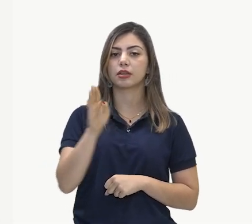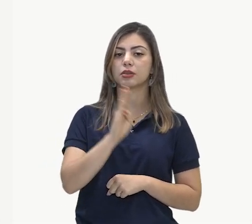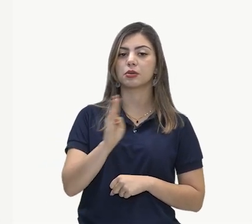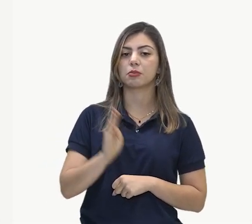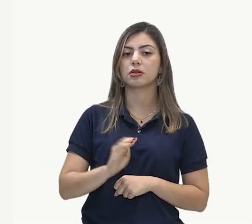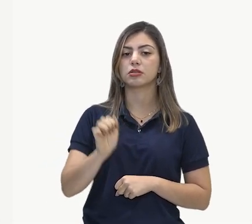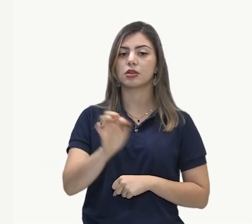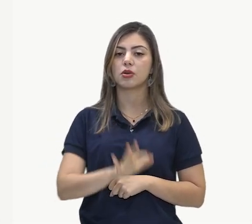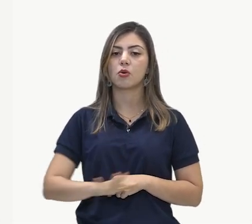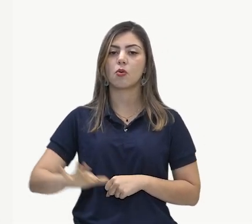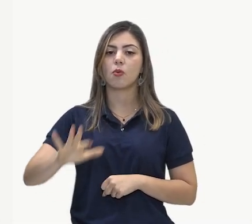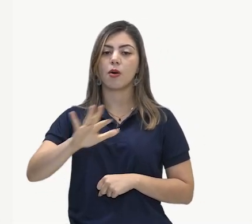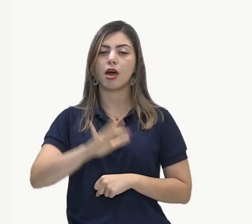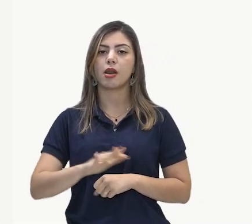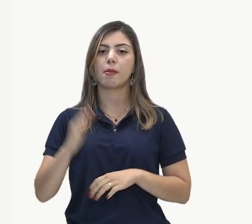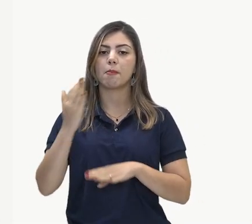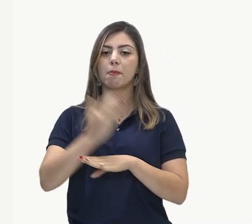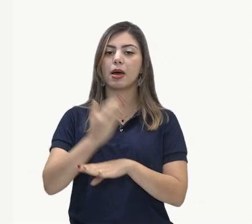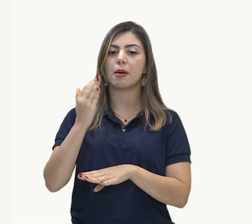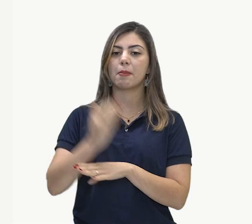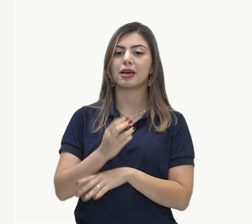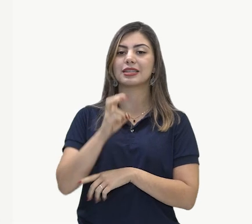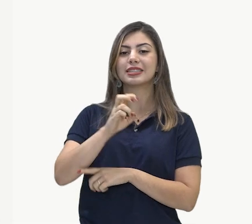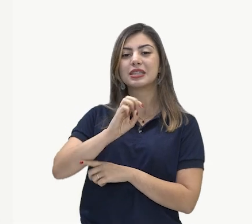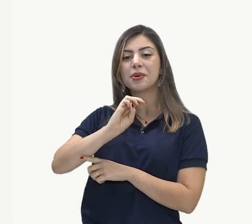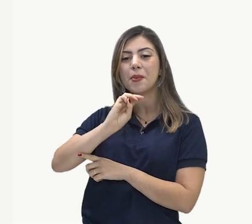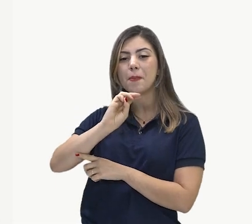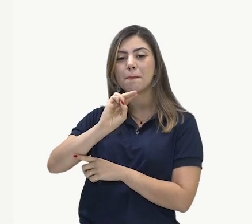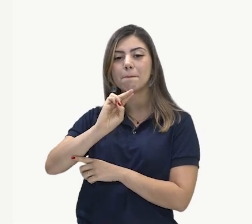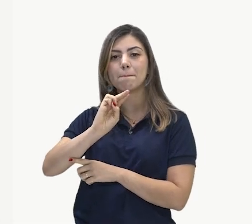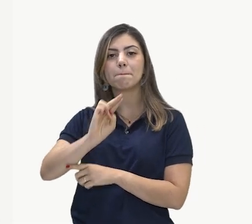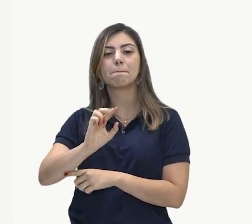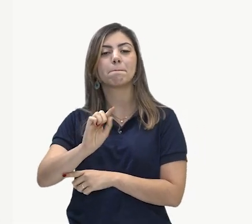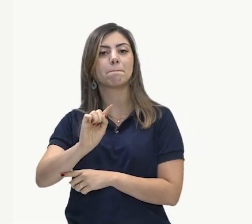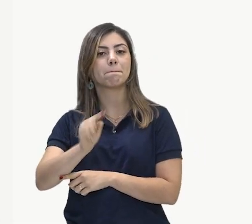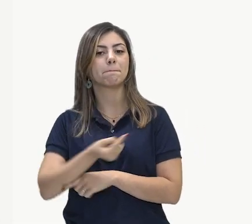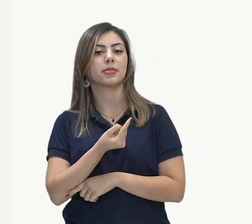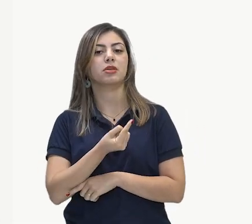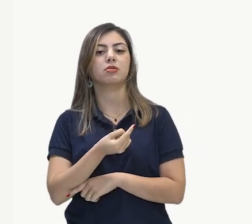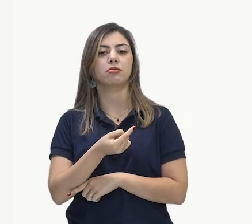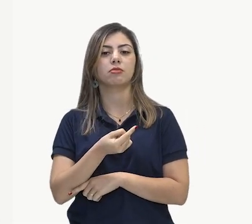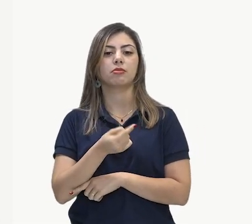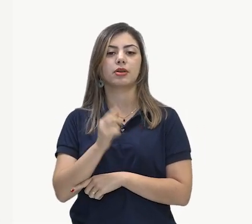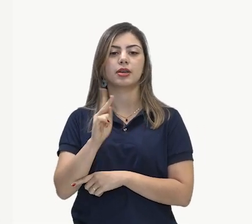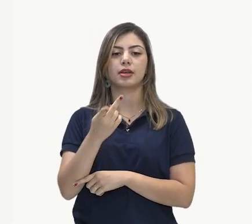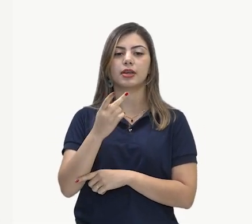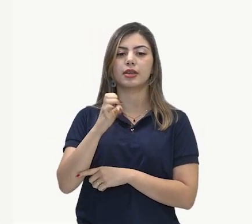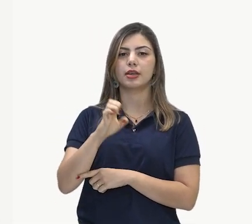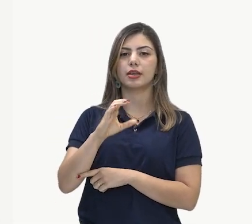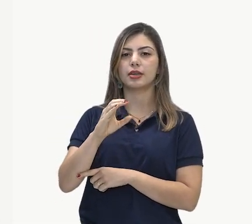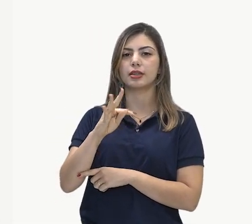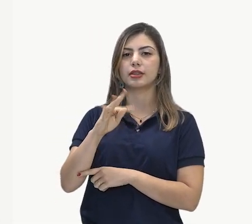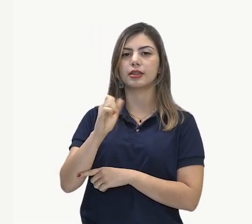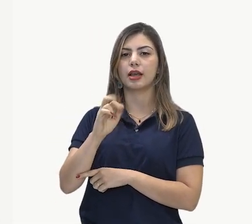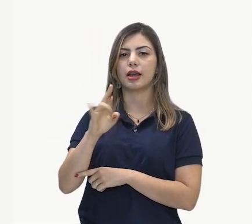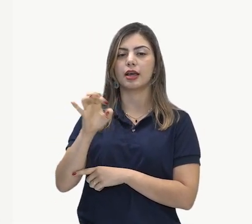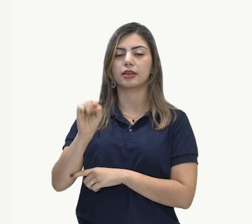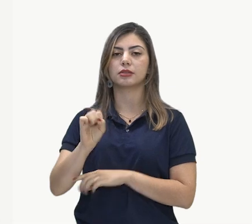de 5.000 hectares, sendo que na Amazônia foram perdidos mais